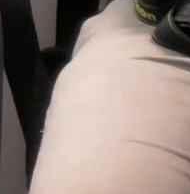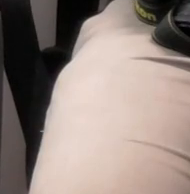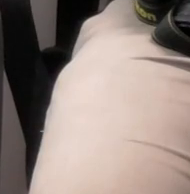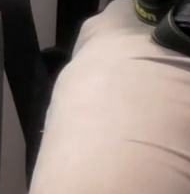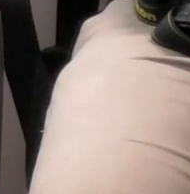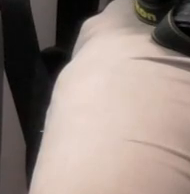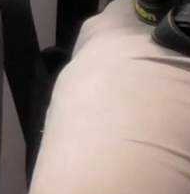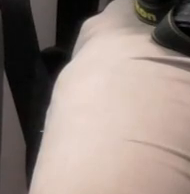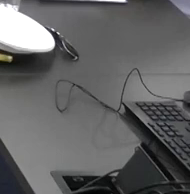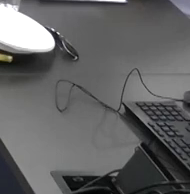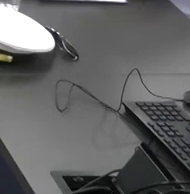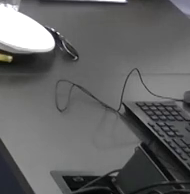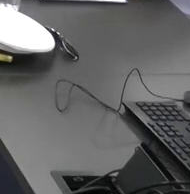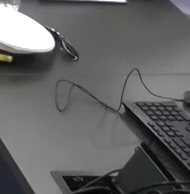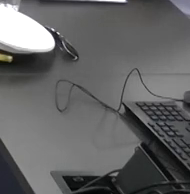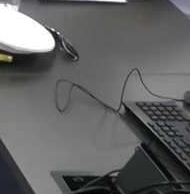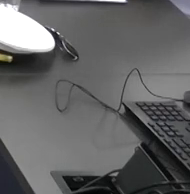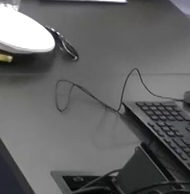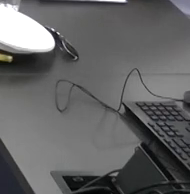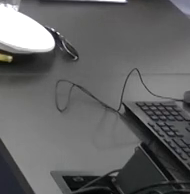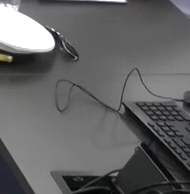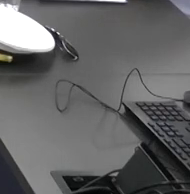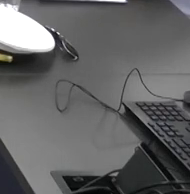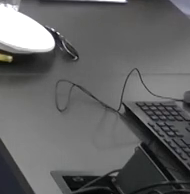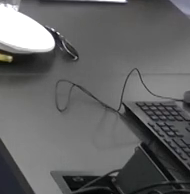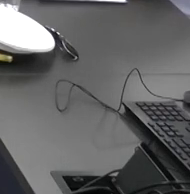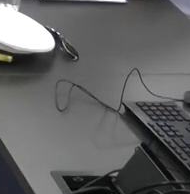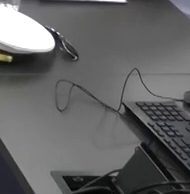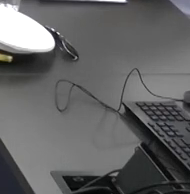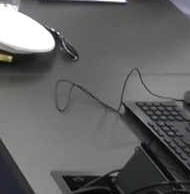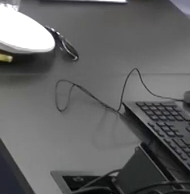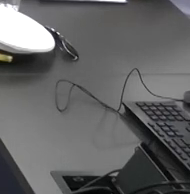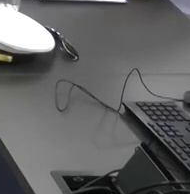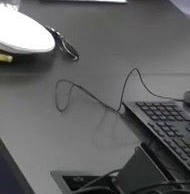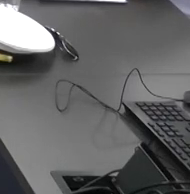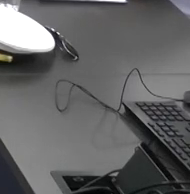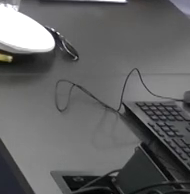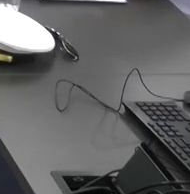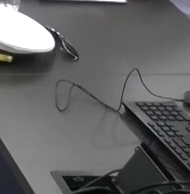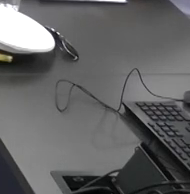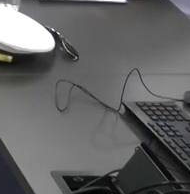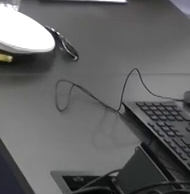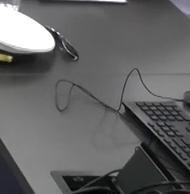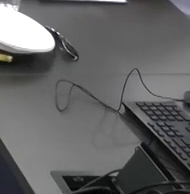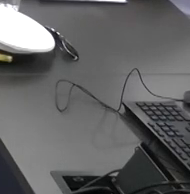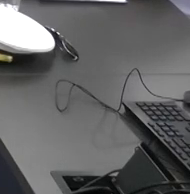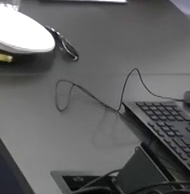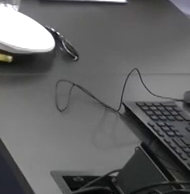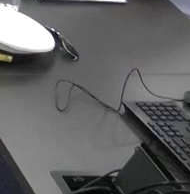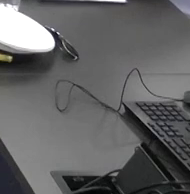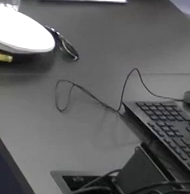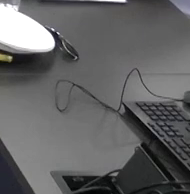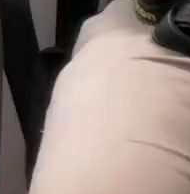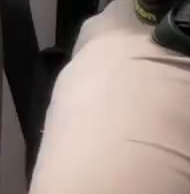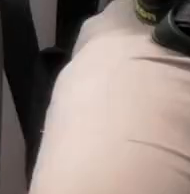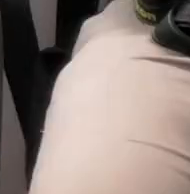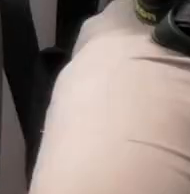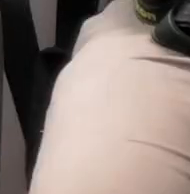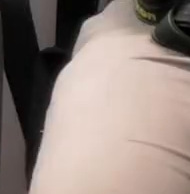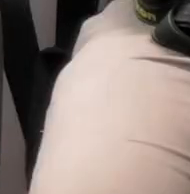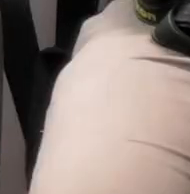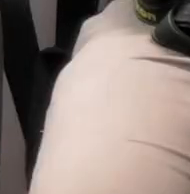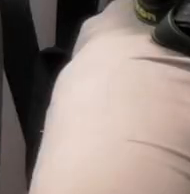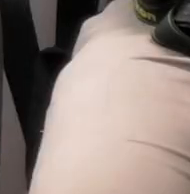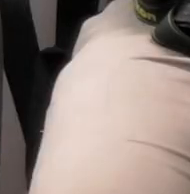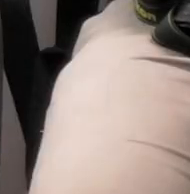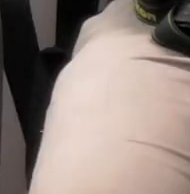águas costeiras, quem seria o responsável por isso? O NEPOM da Polícia Federal? Sim. Que não tem um barco no Rio? Tem. Tem. Me